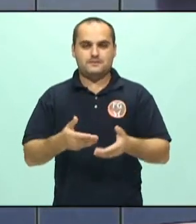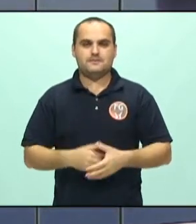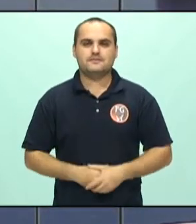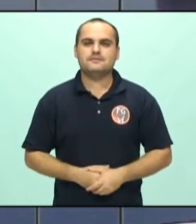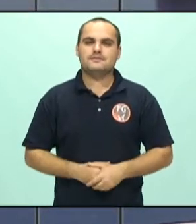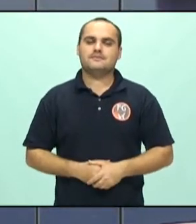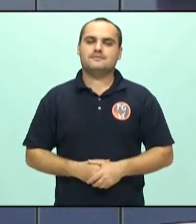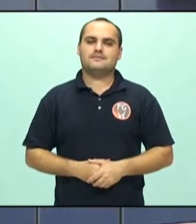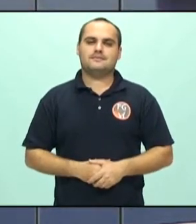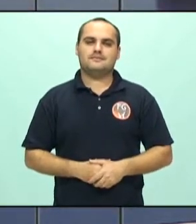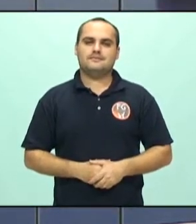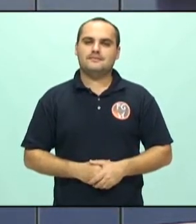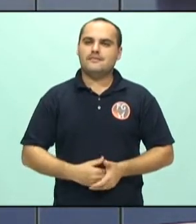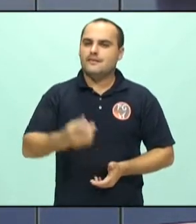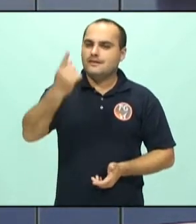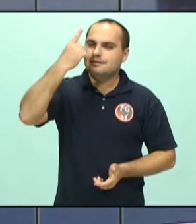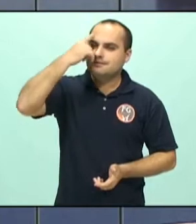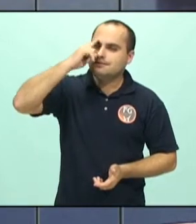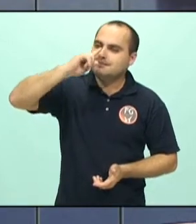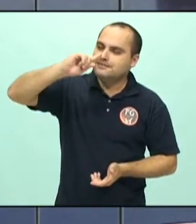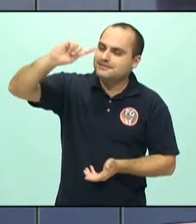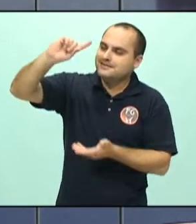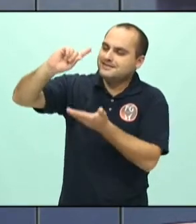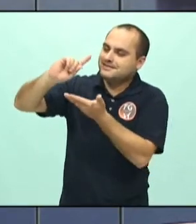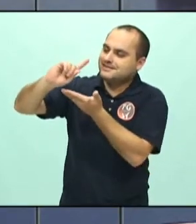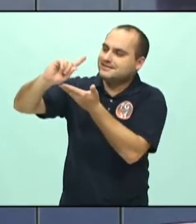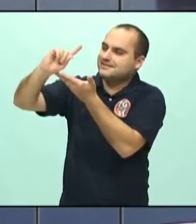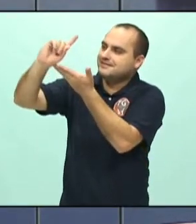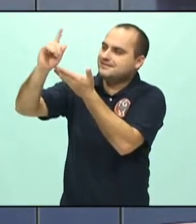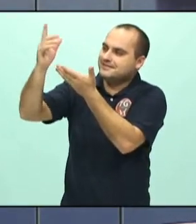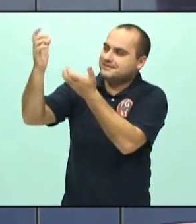Pai, eu quero te amar,